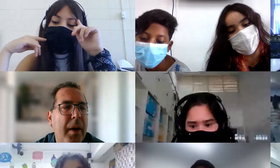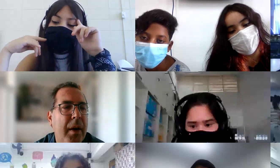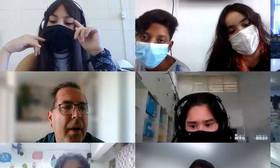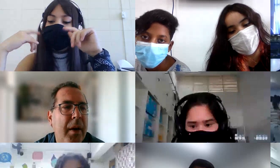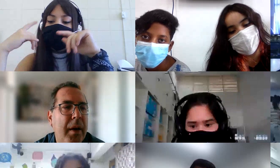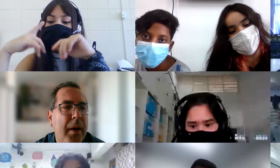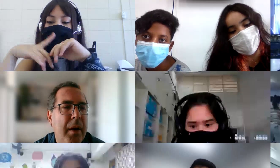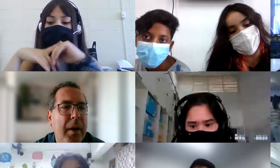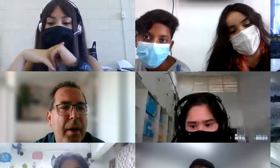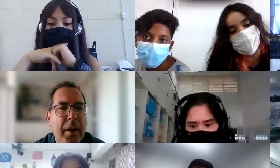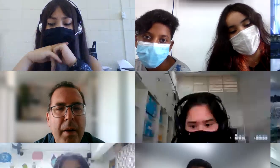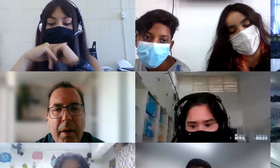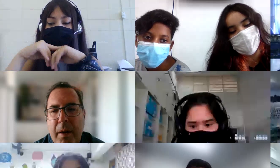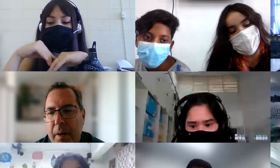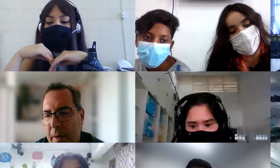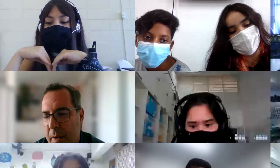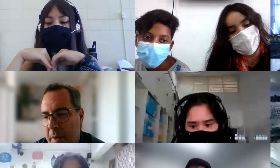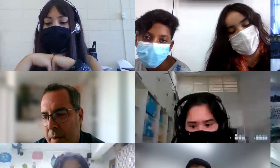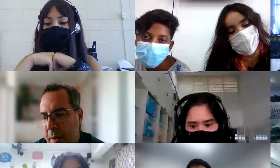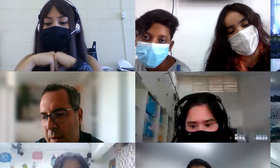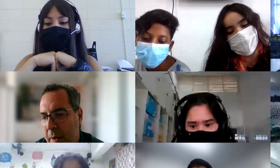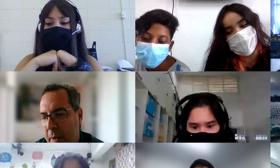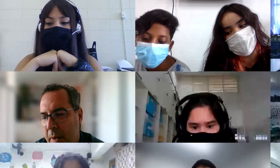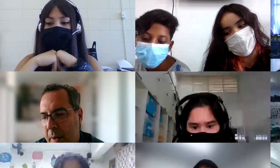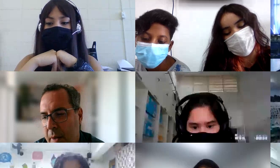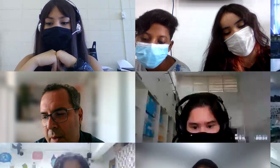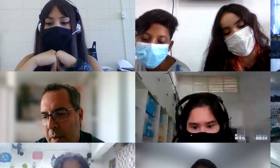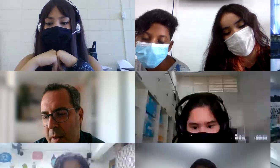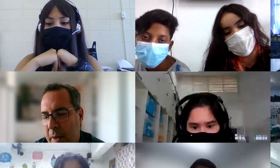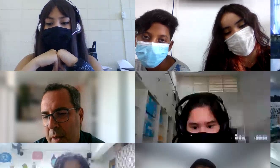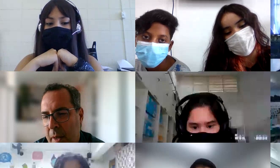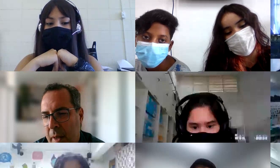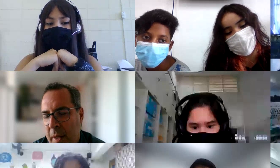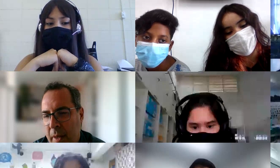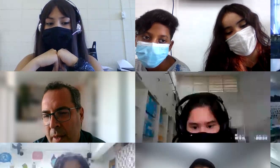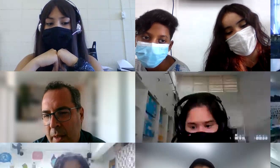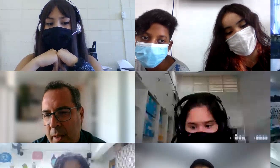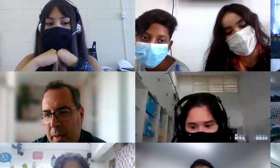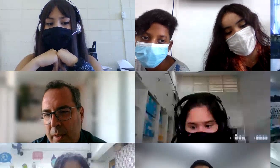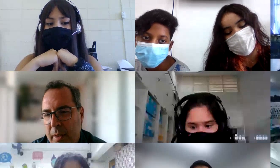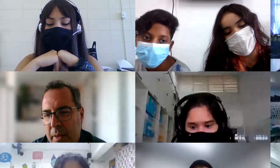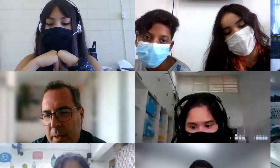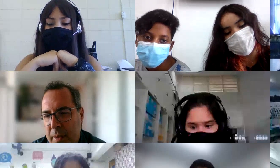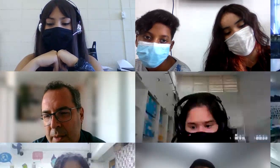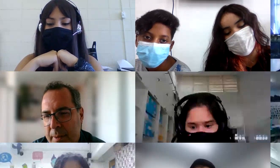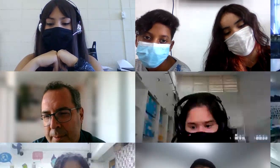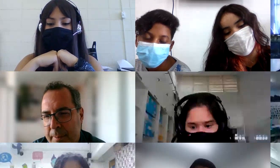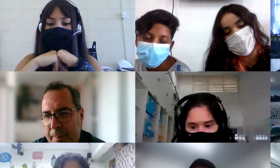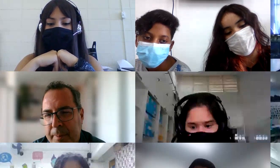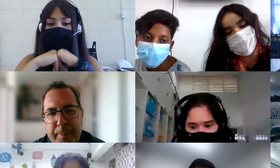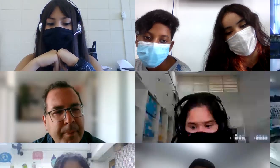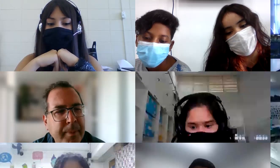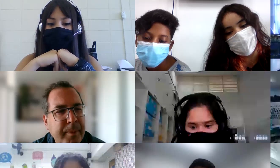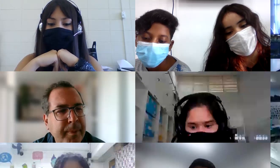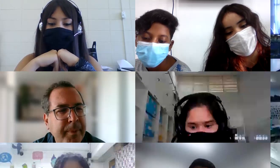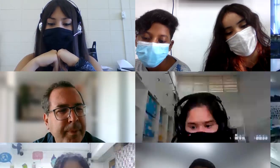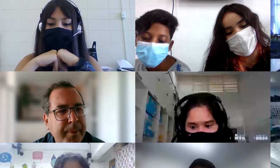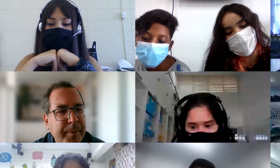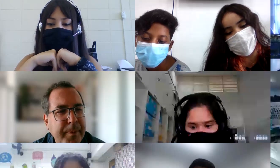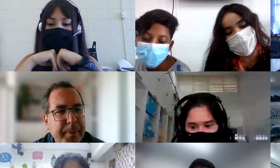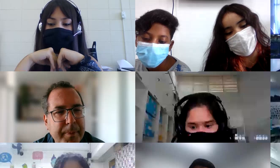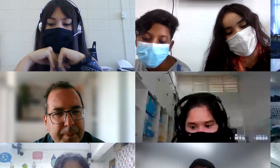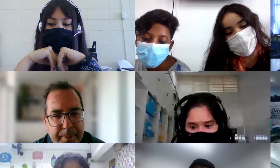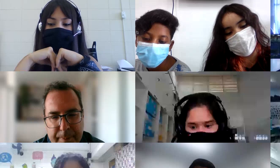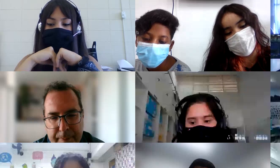ao vivo, enfim, né, em tempo real, na verdade, e nós depois vamos disponibilizar o link para chegar nas escolas de vocês